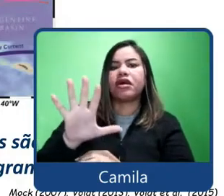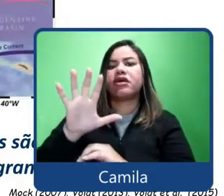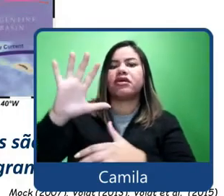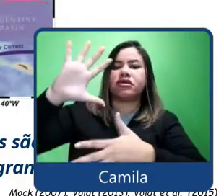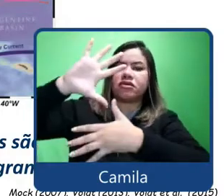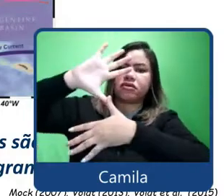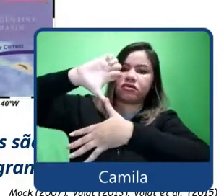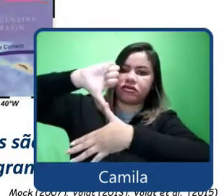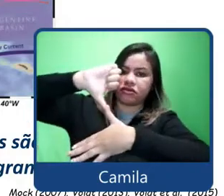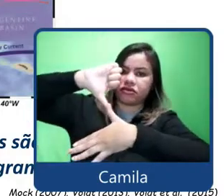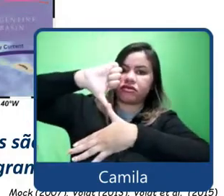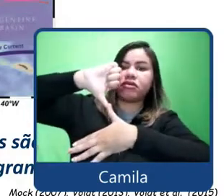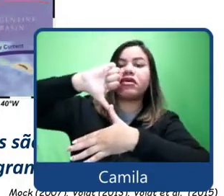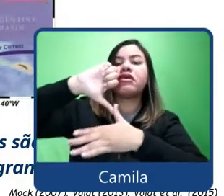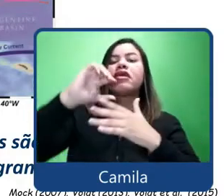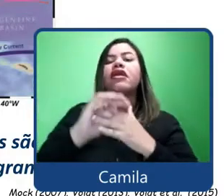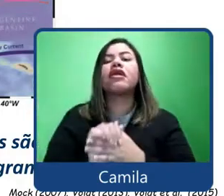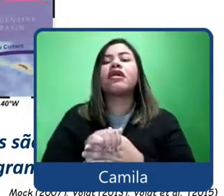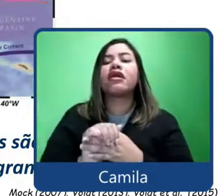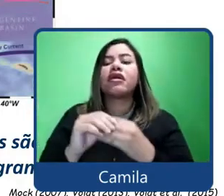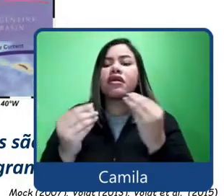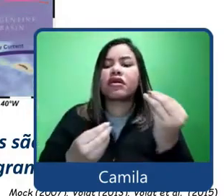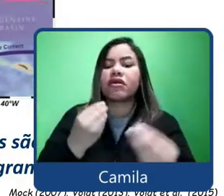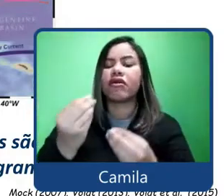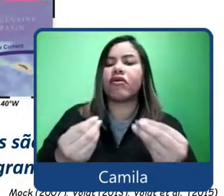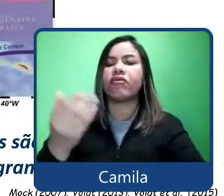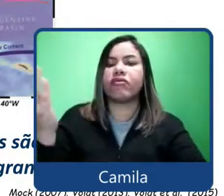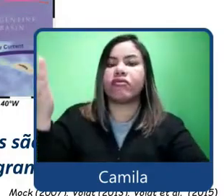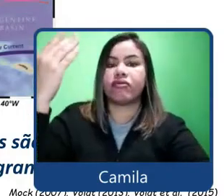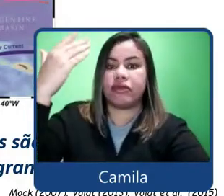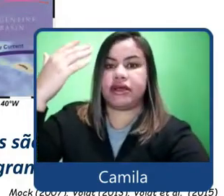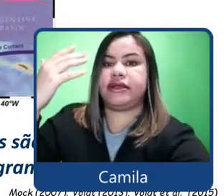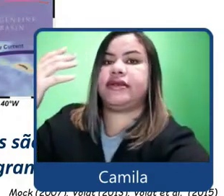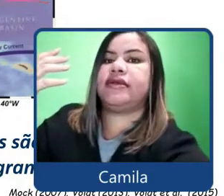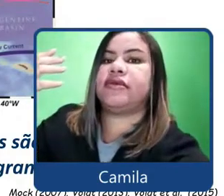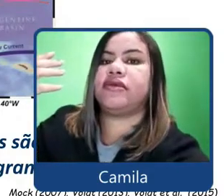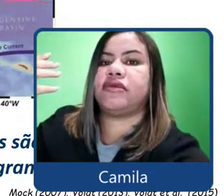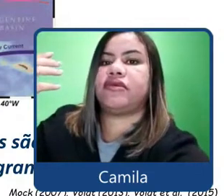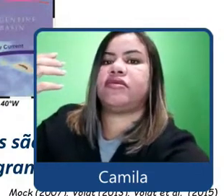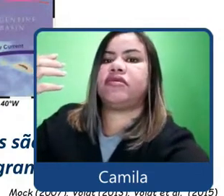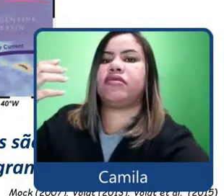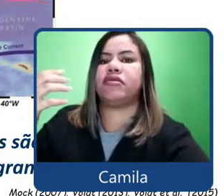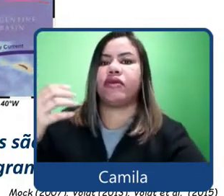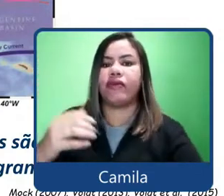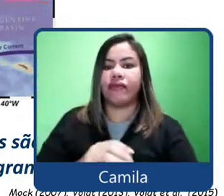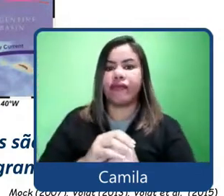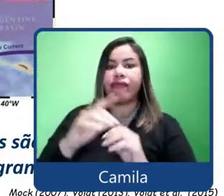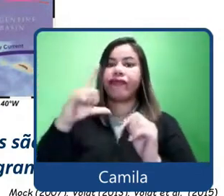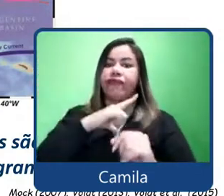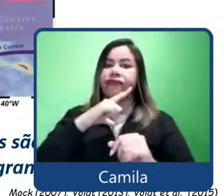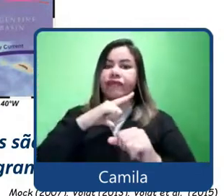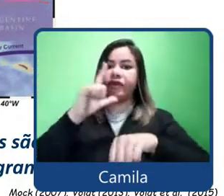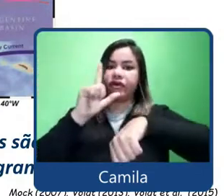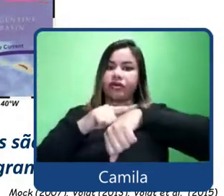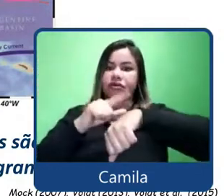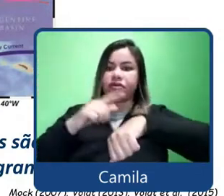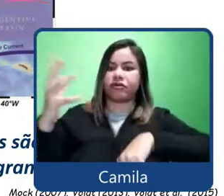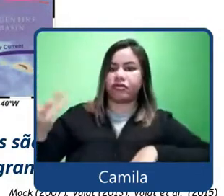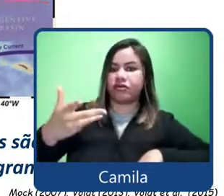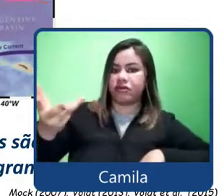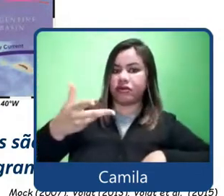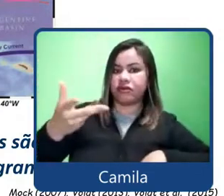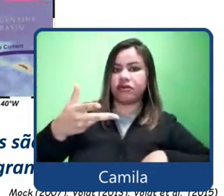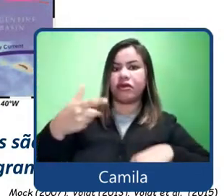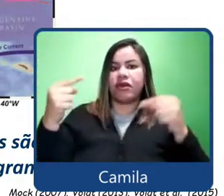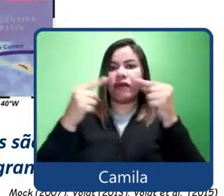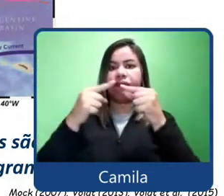reconstituímos para o passado esta posição aqui, né? E nós temos aqui o tempo avançando do passado, 10 mil anos